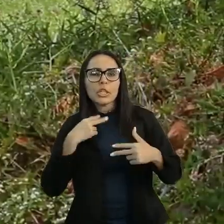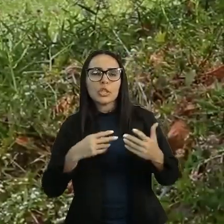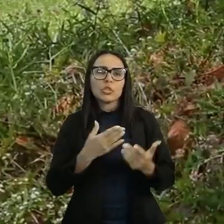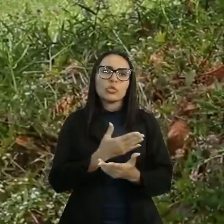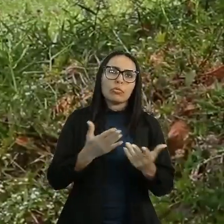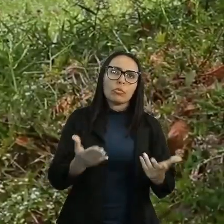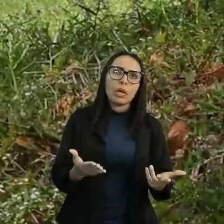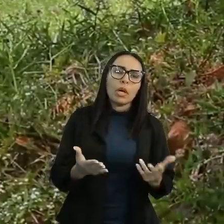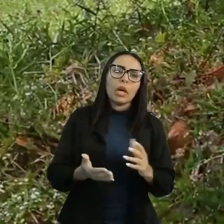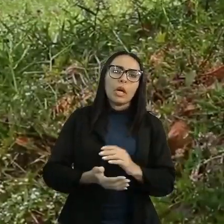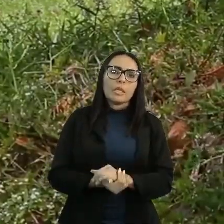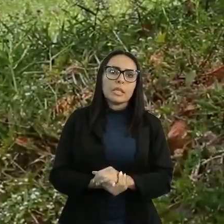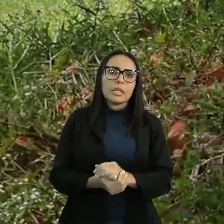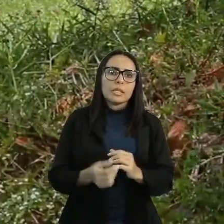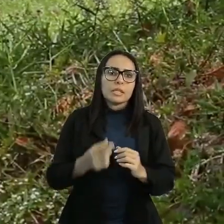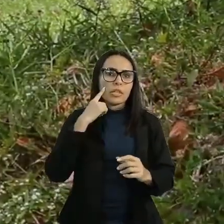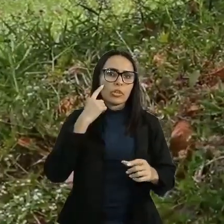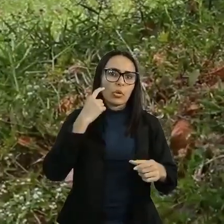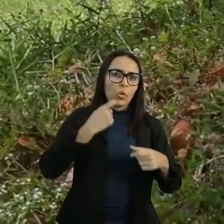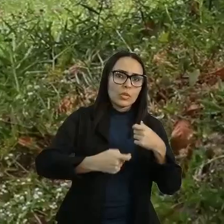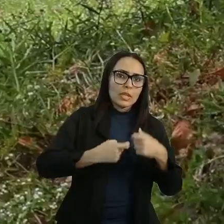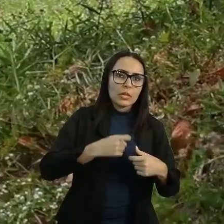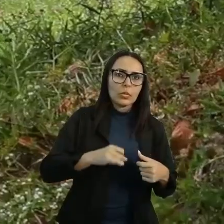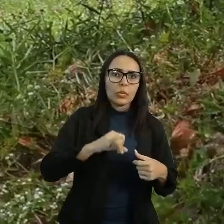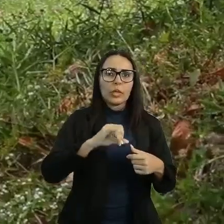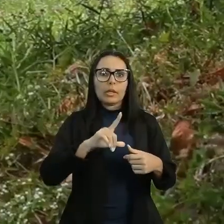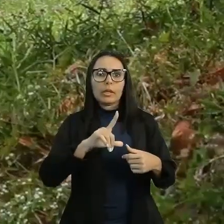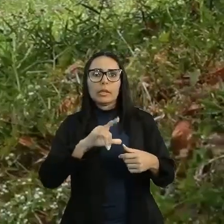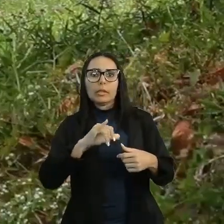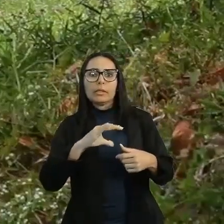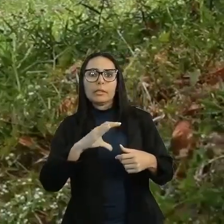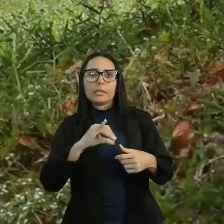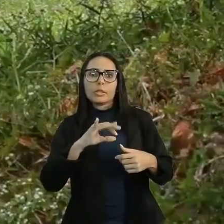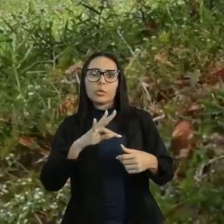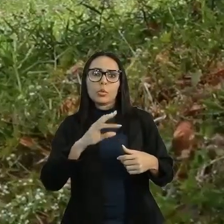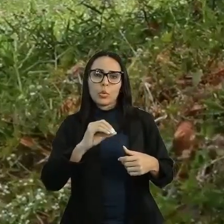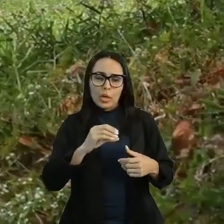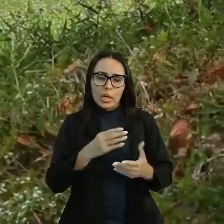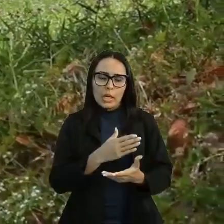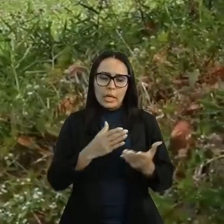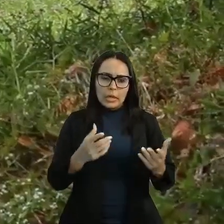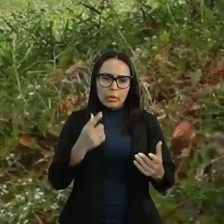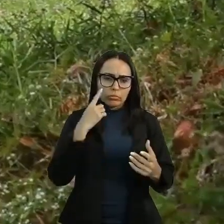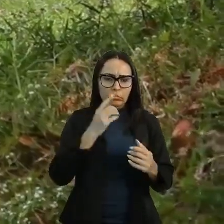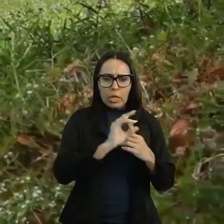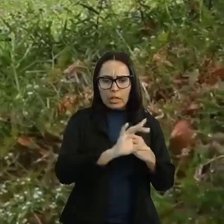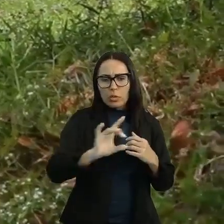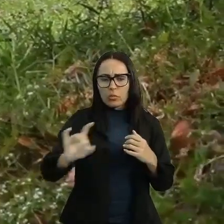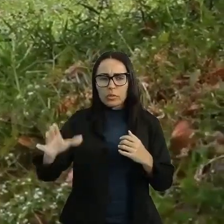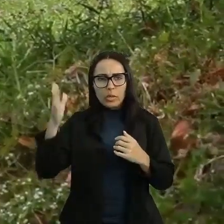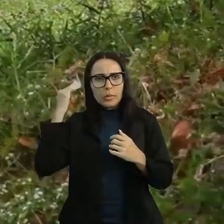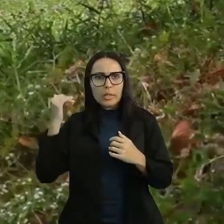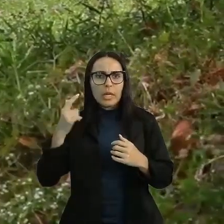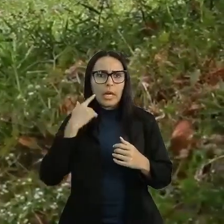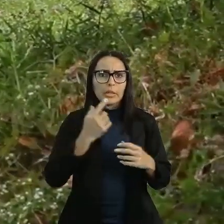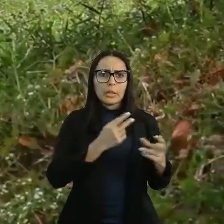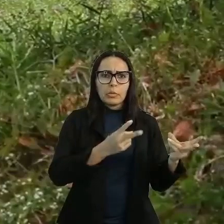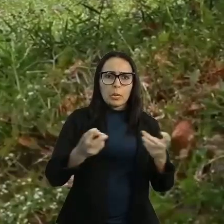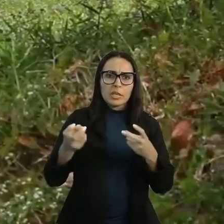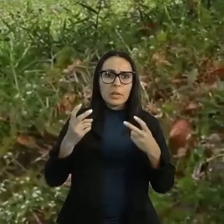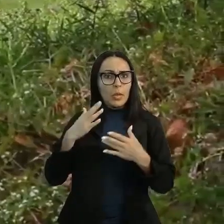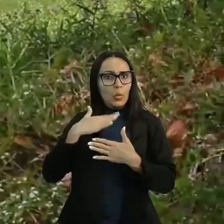empresário? Totalmente, de empreendedorismo e tudo mais, e queria ter uma experiência de monge. Eu me senti um chamado. E eu queria ter essa